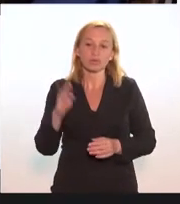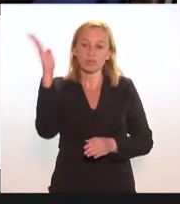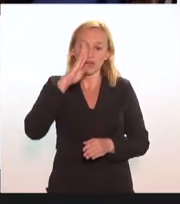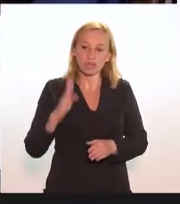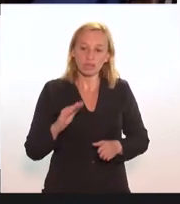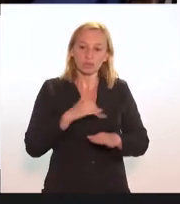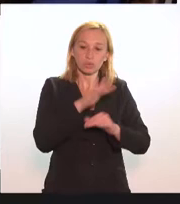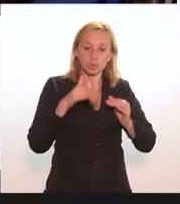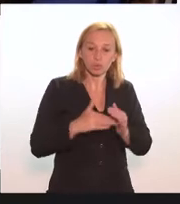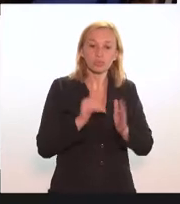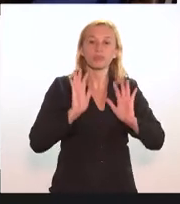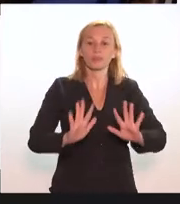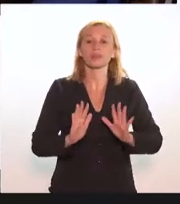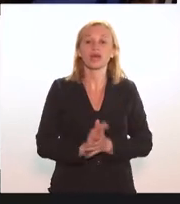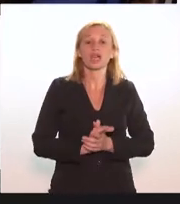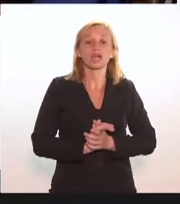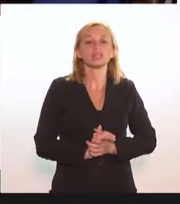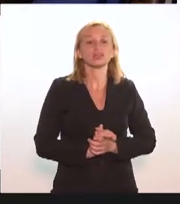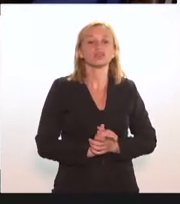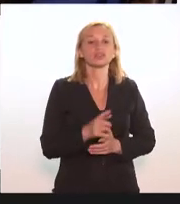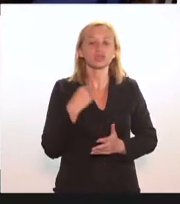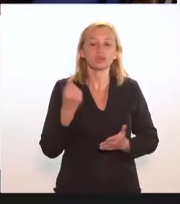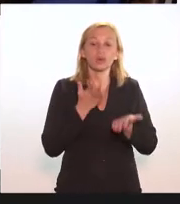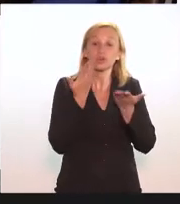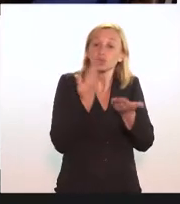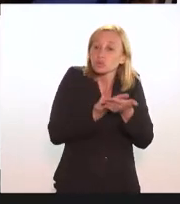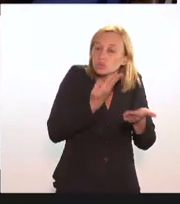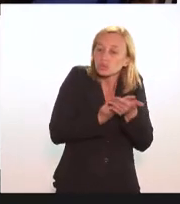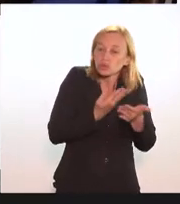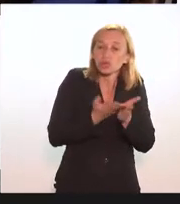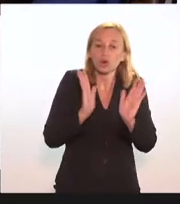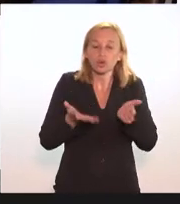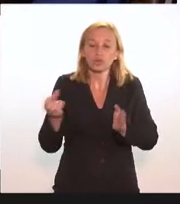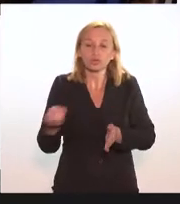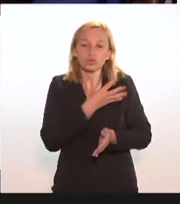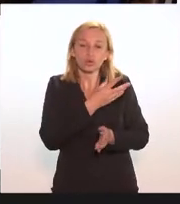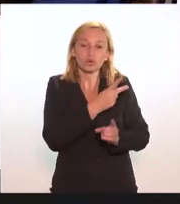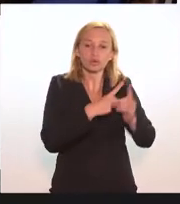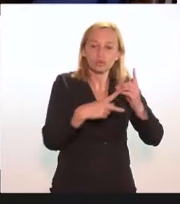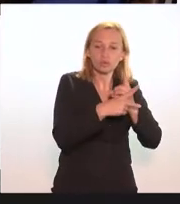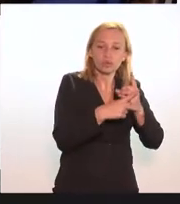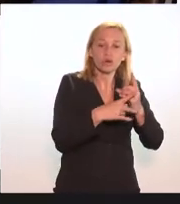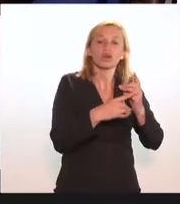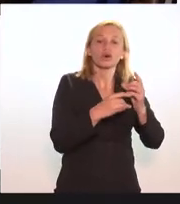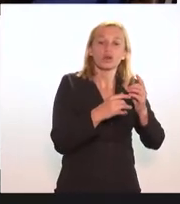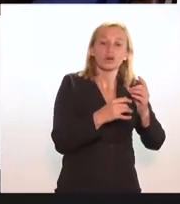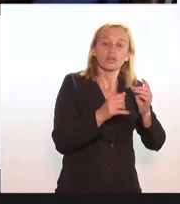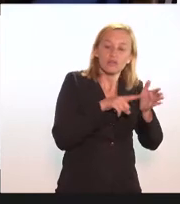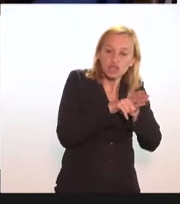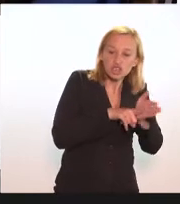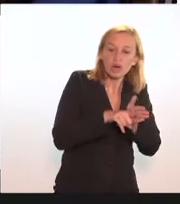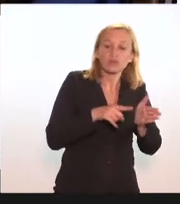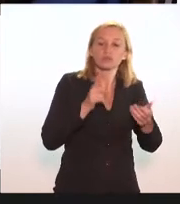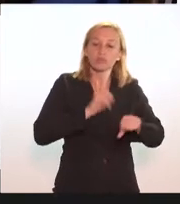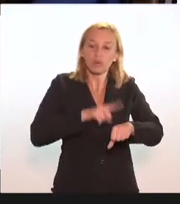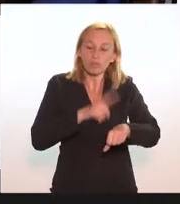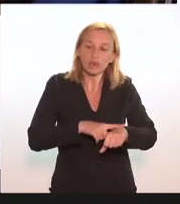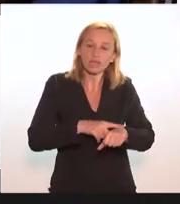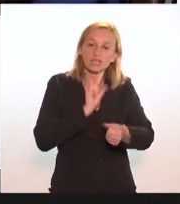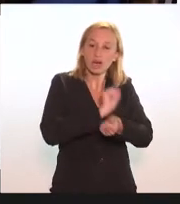todo. Esse é o ponto que a gente está hoje no novo regime de recuperação fiscal. No momento, a gente está aguardando